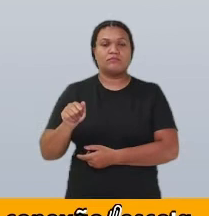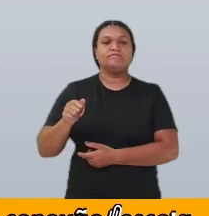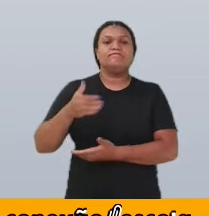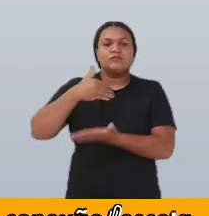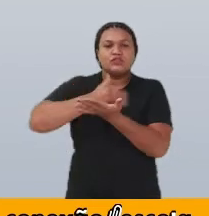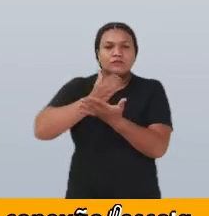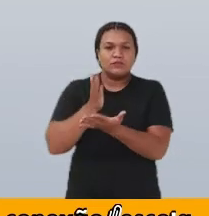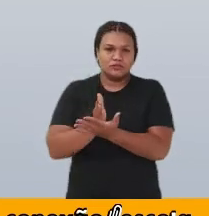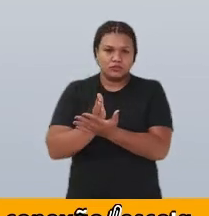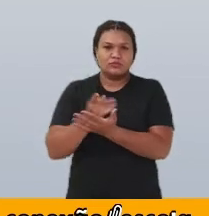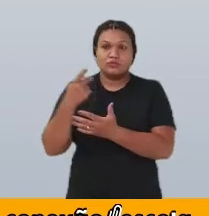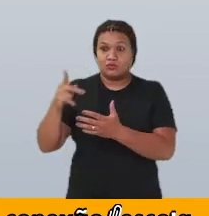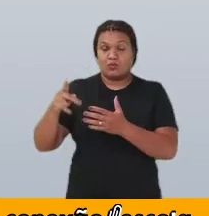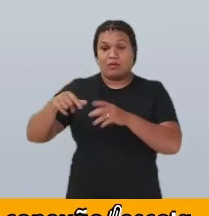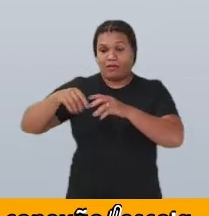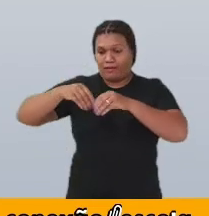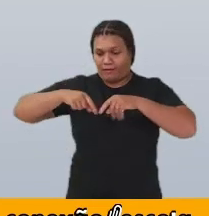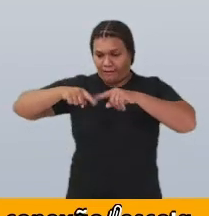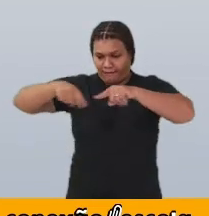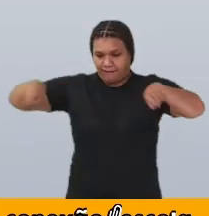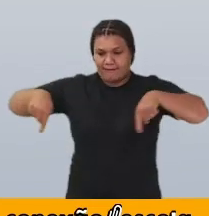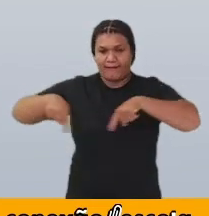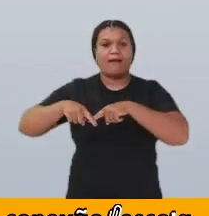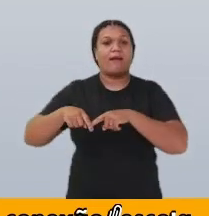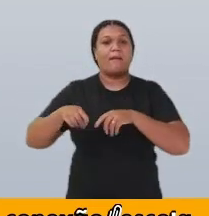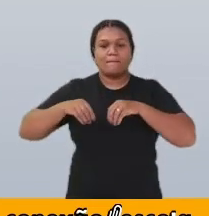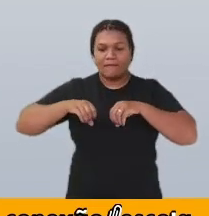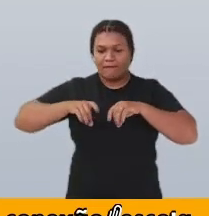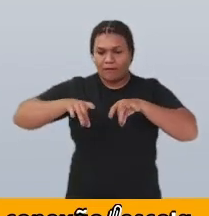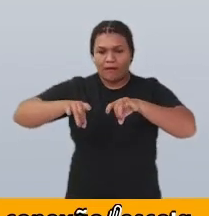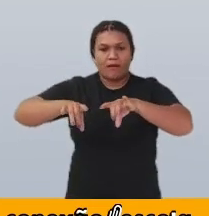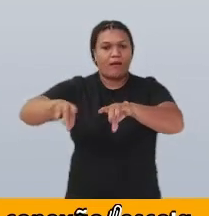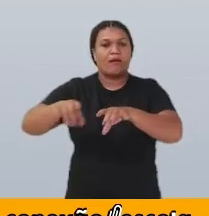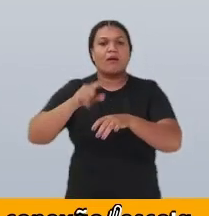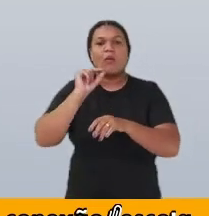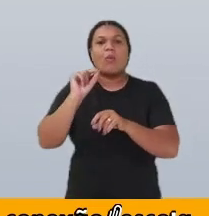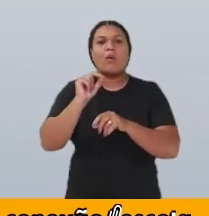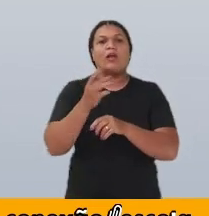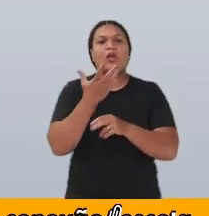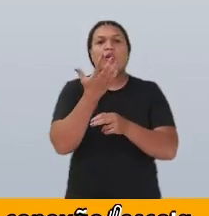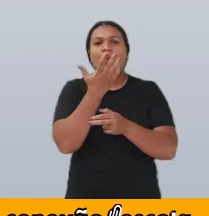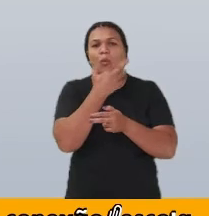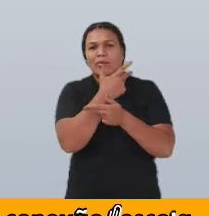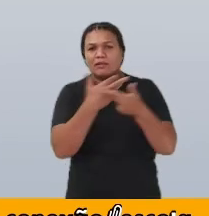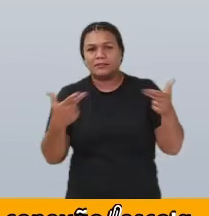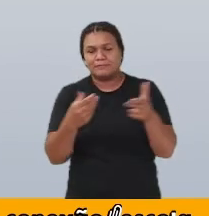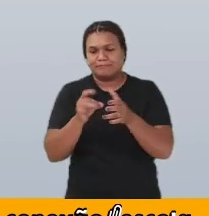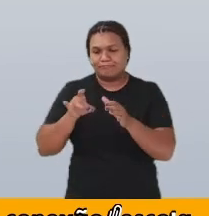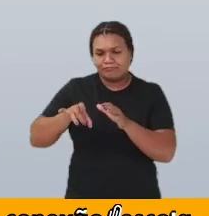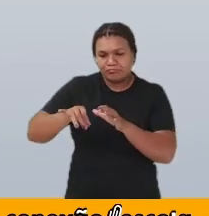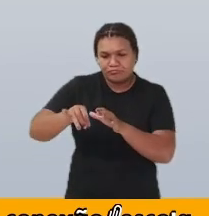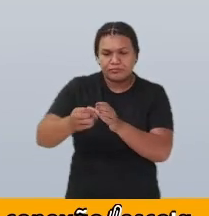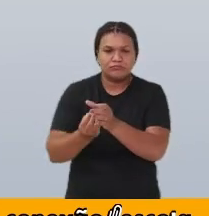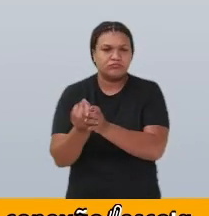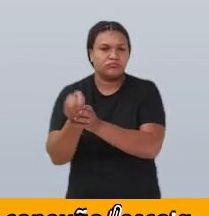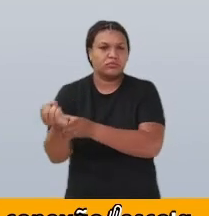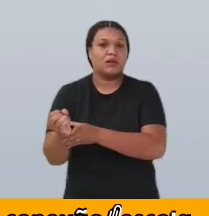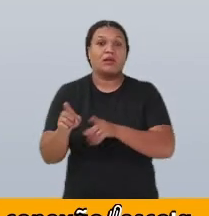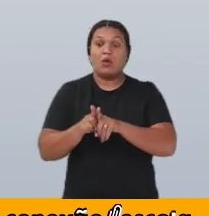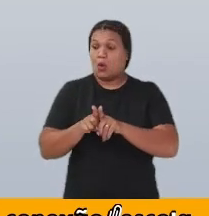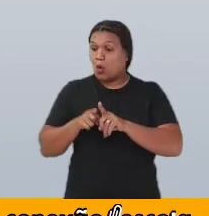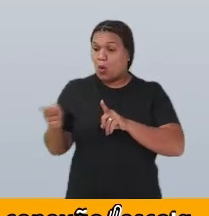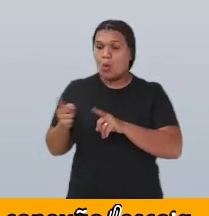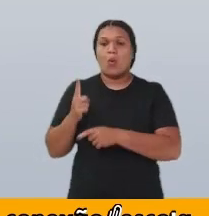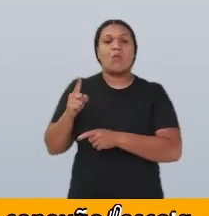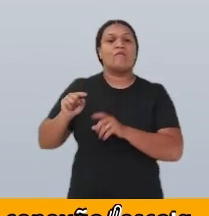plantar hortaliças e 1/8 para fazer um jardim. Qual a fração total do seu